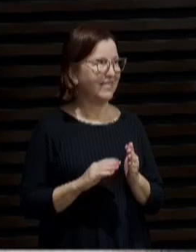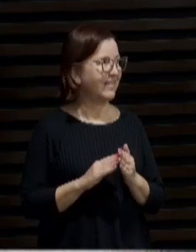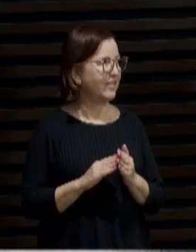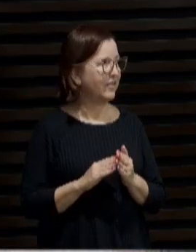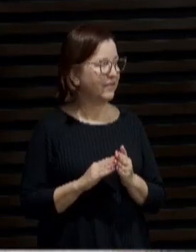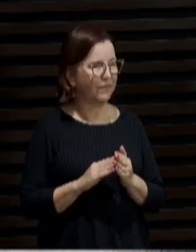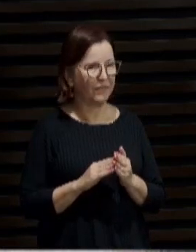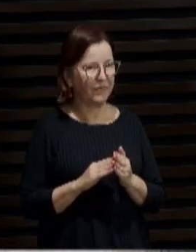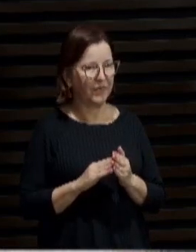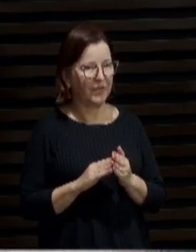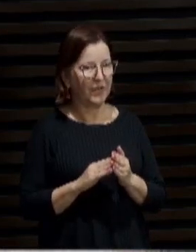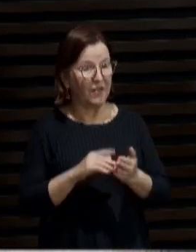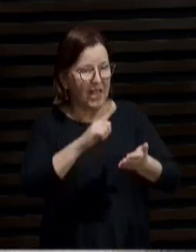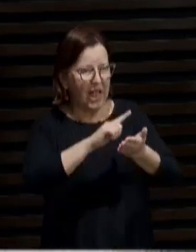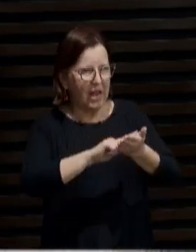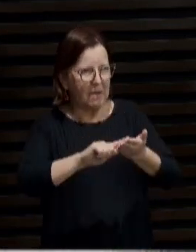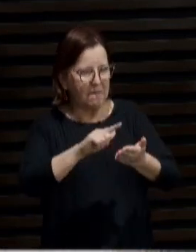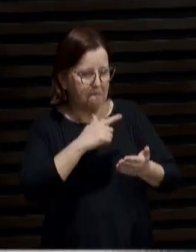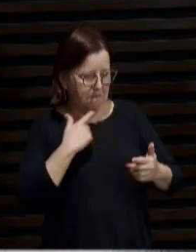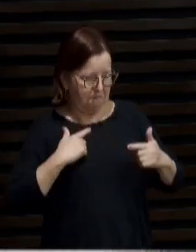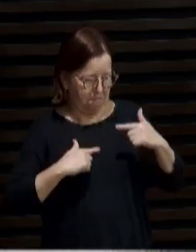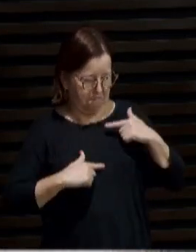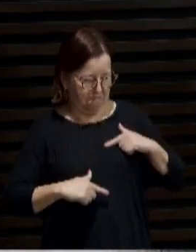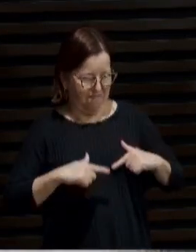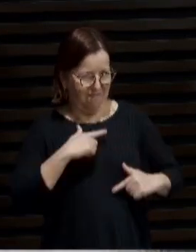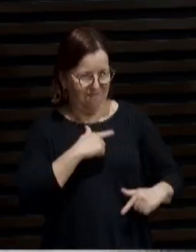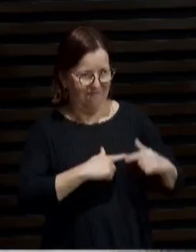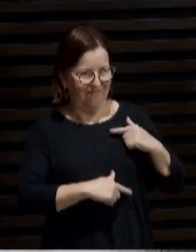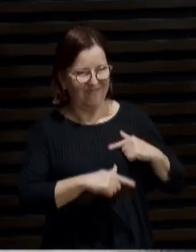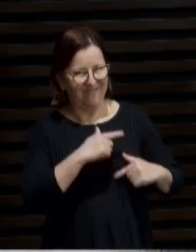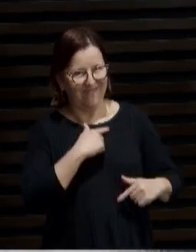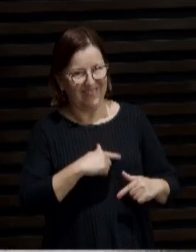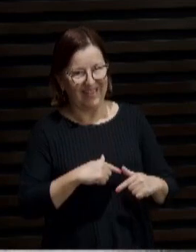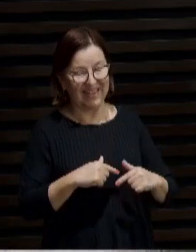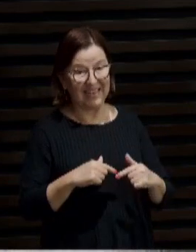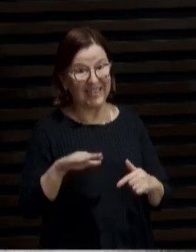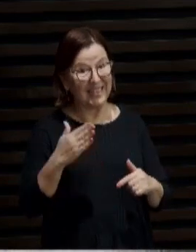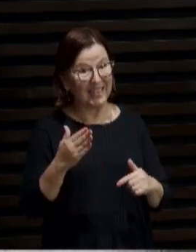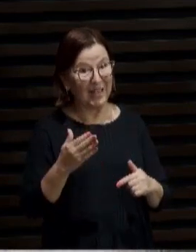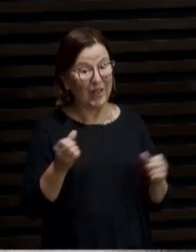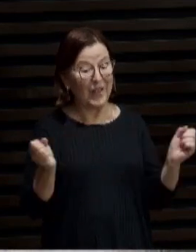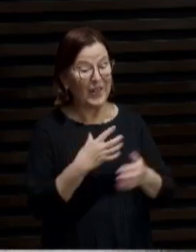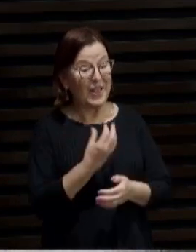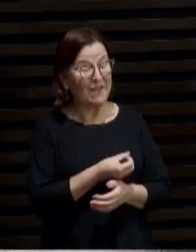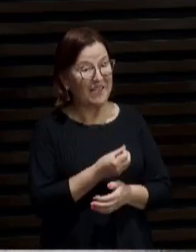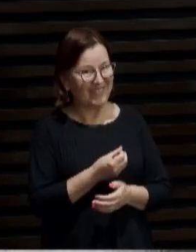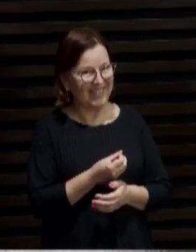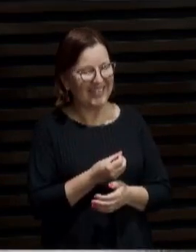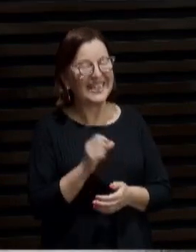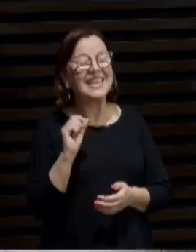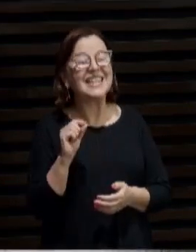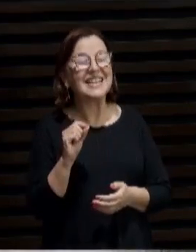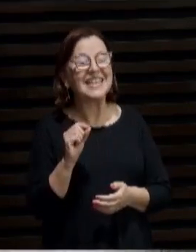tirando aquela sujeira, ele vai te limpando, vai te lavando, um novo ser vai surgindo dentro de você. E que ser é esse? A pessoa de